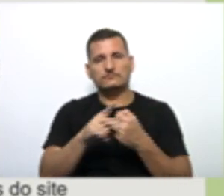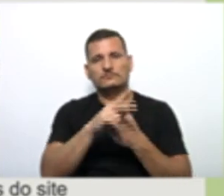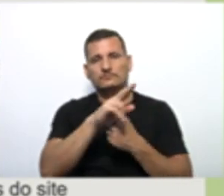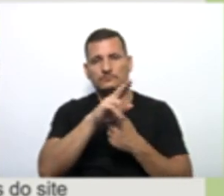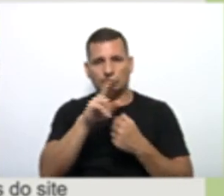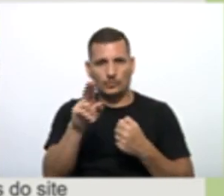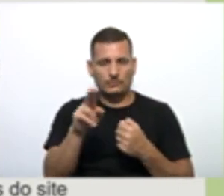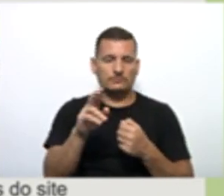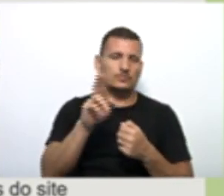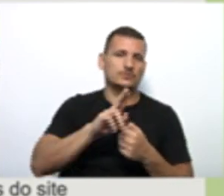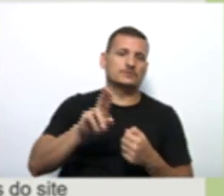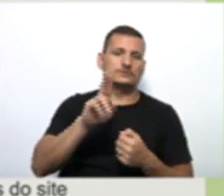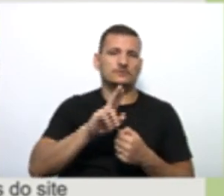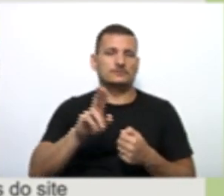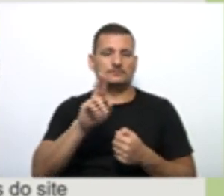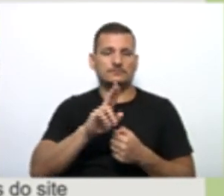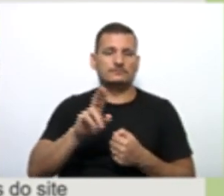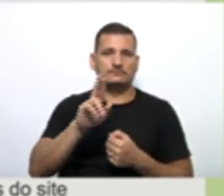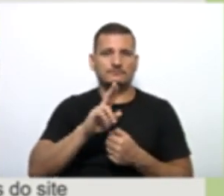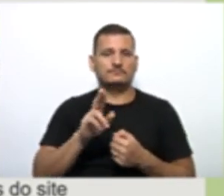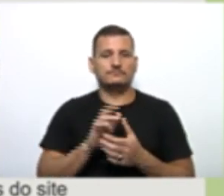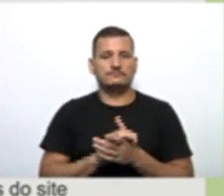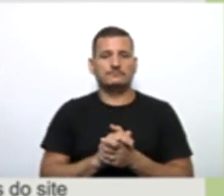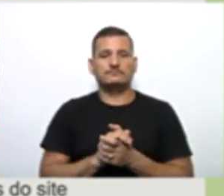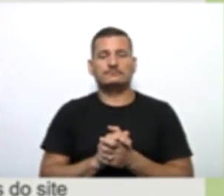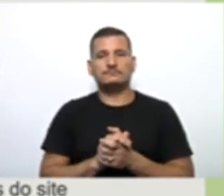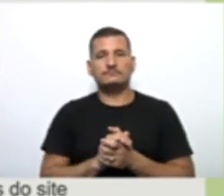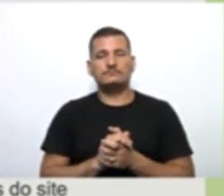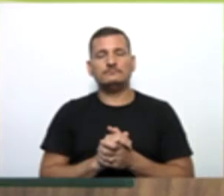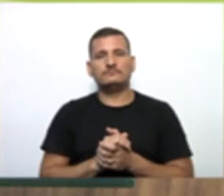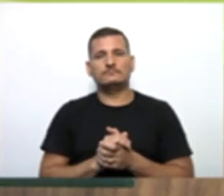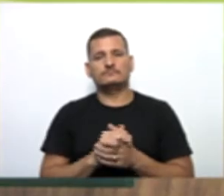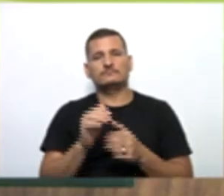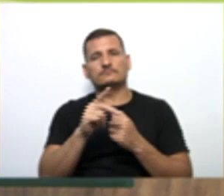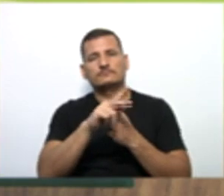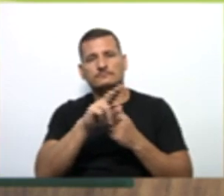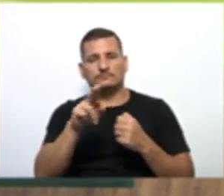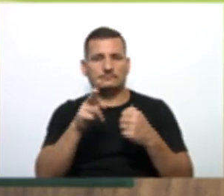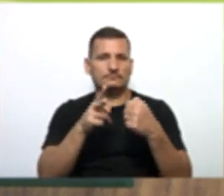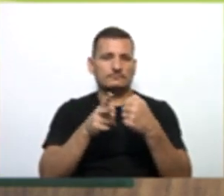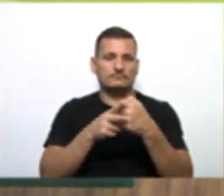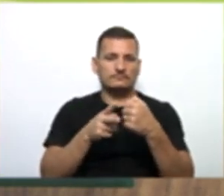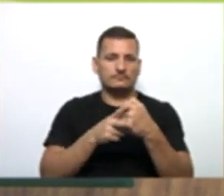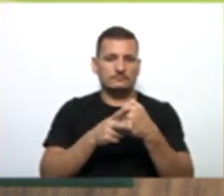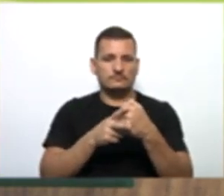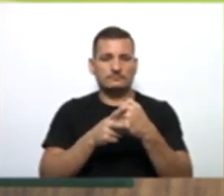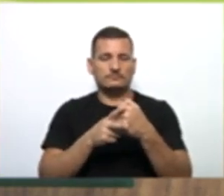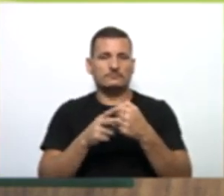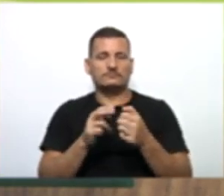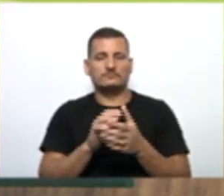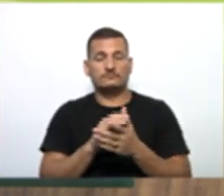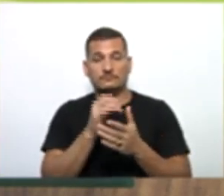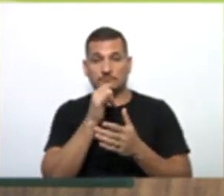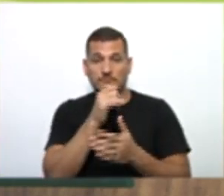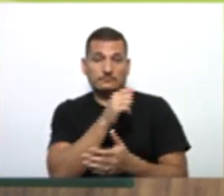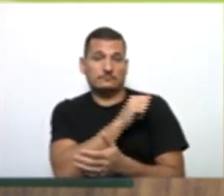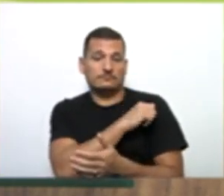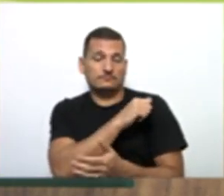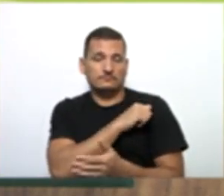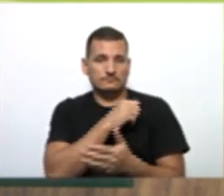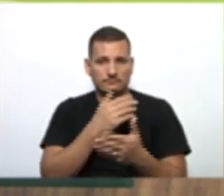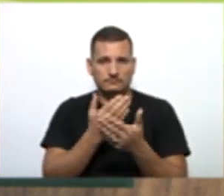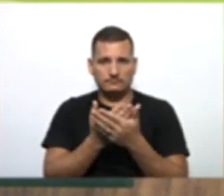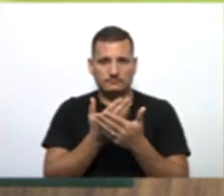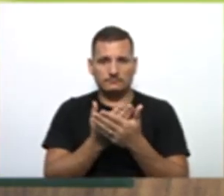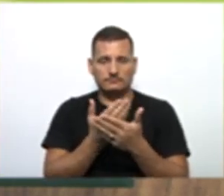que devem ser utilizados, né? As colocações pronominais, verbais. Então, quando o aluno estiver